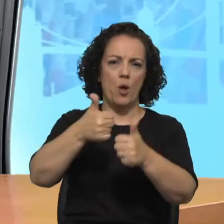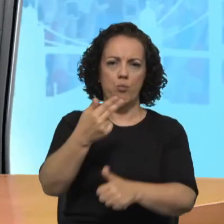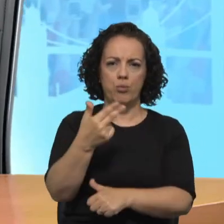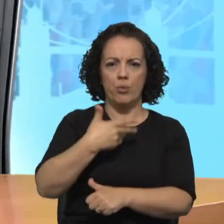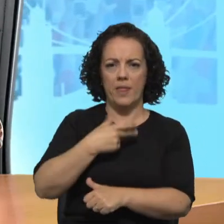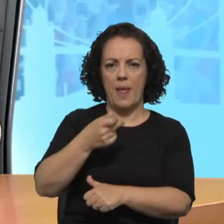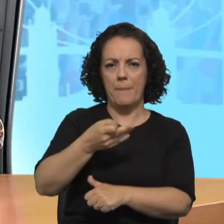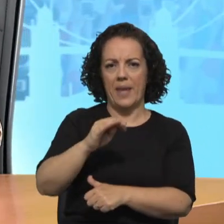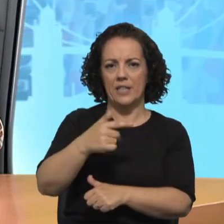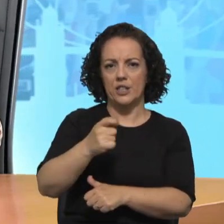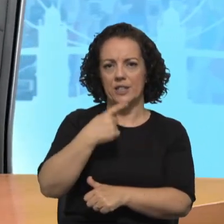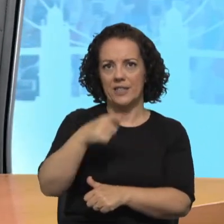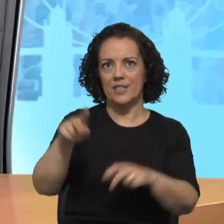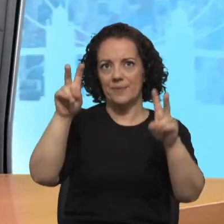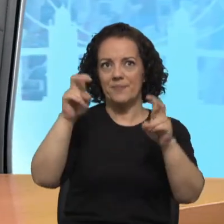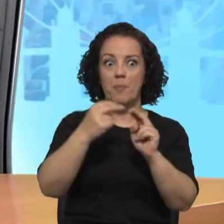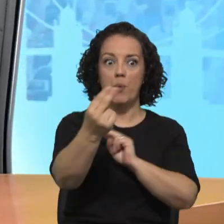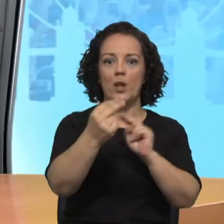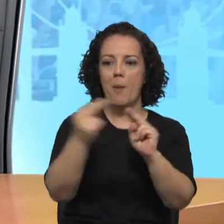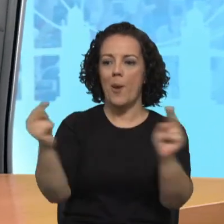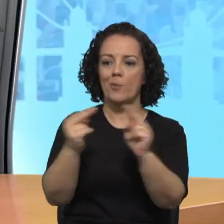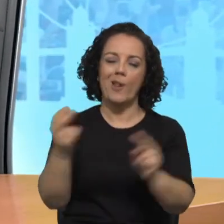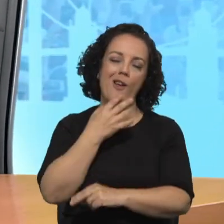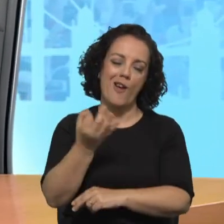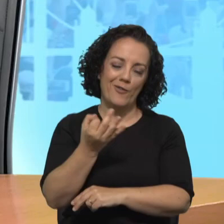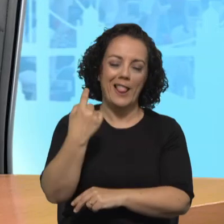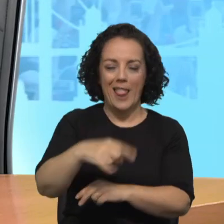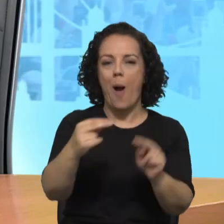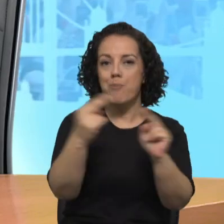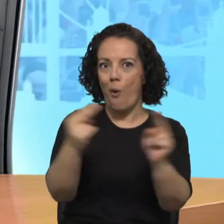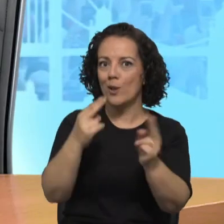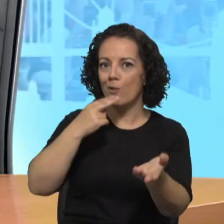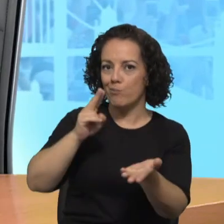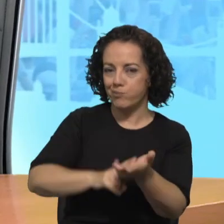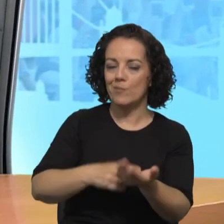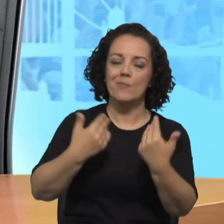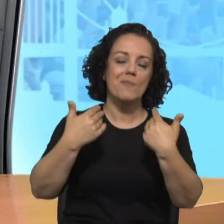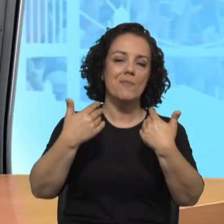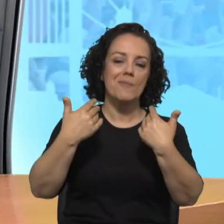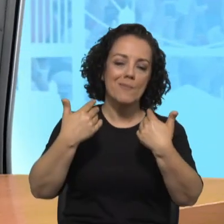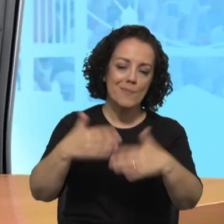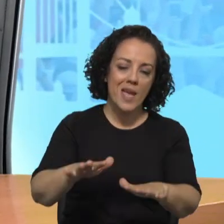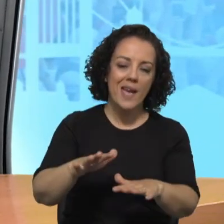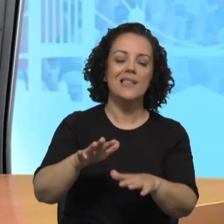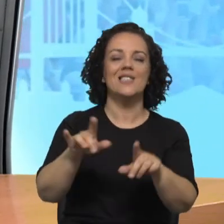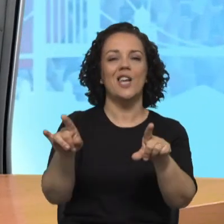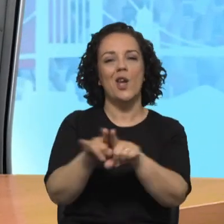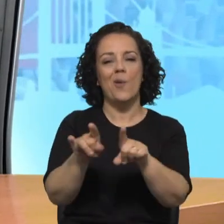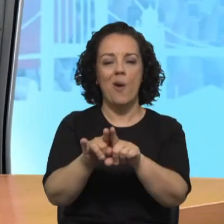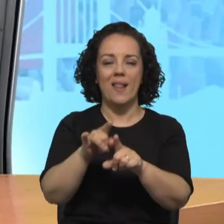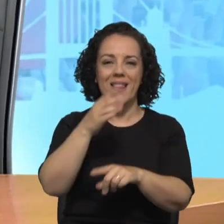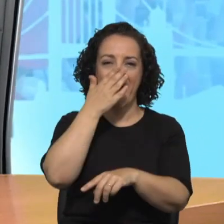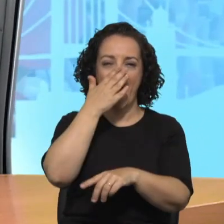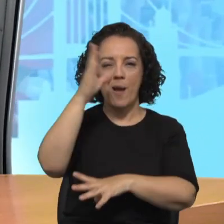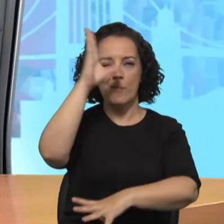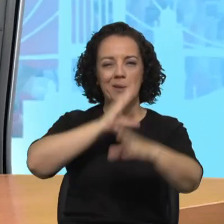ponte. De facto, é uma cidade cheia de pontes, com duas margens, que simbolicamente parece que é uma